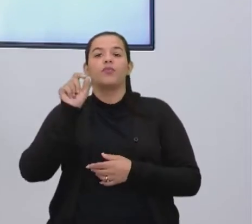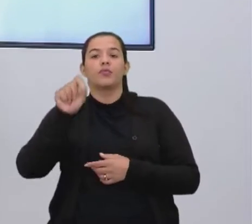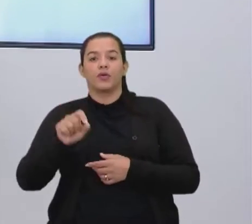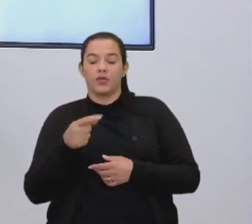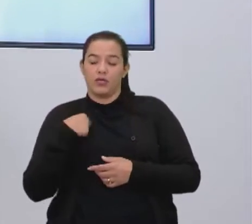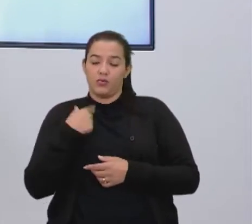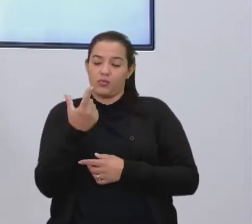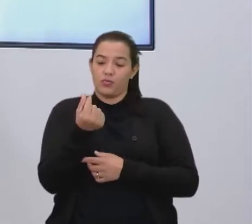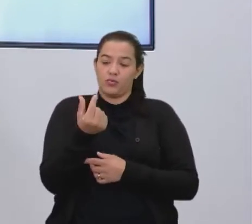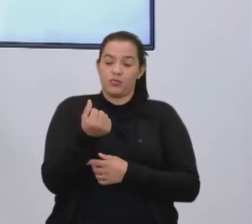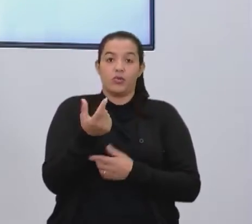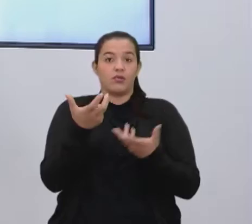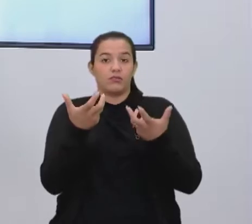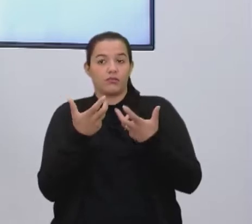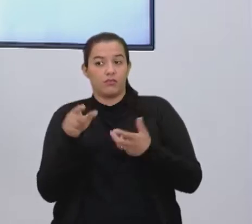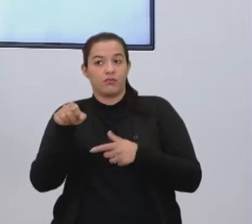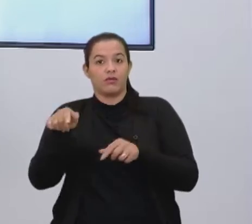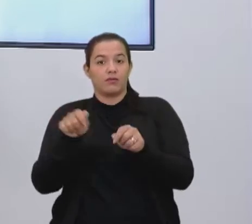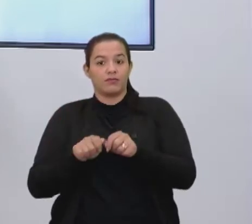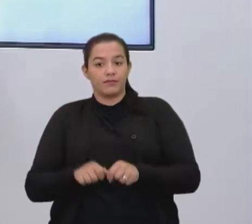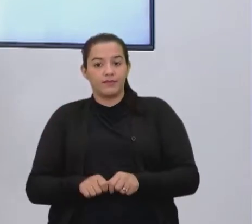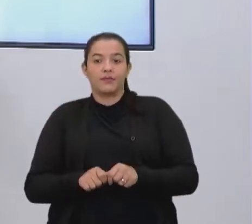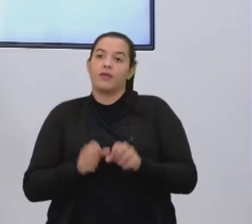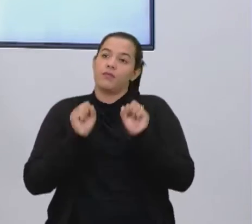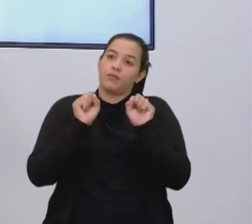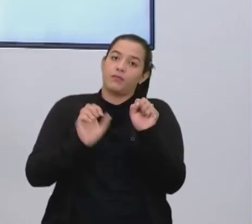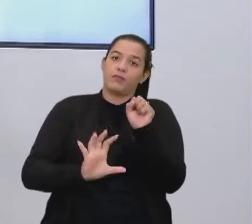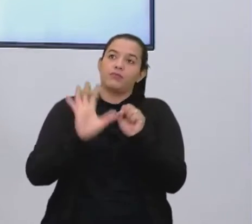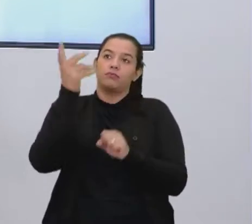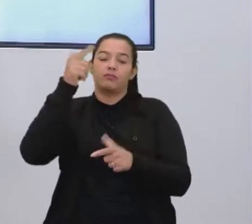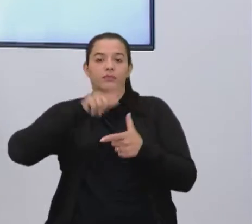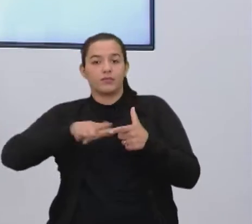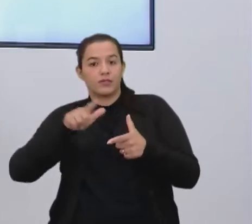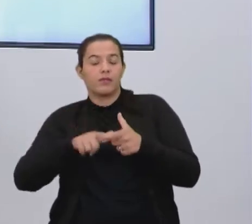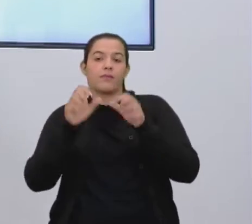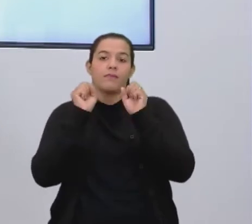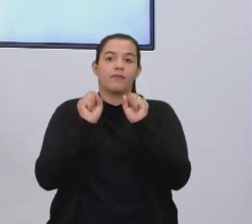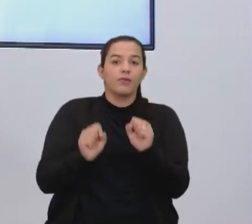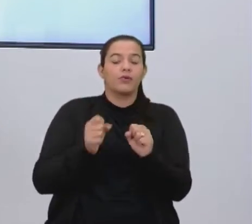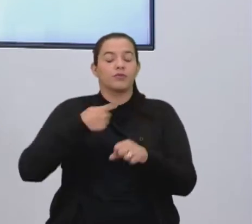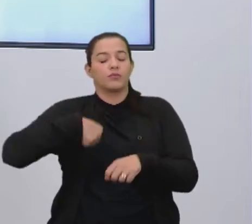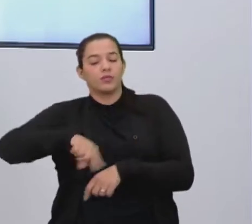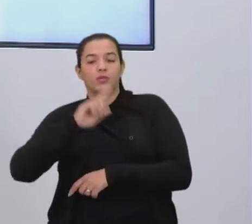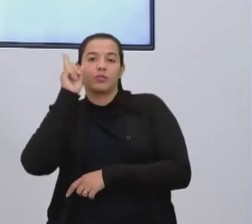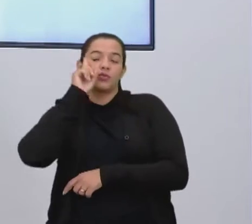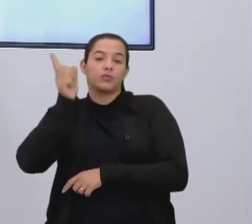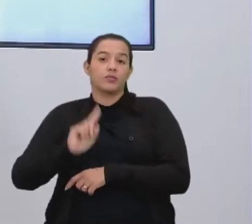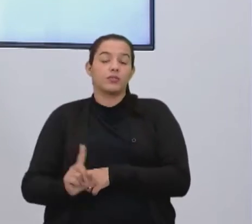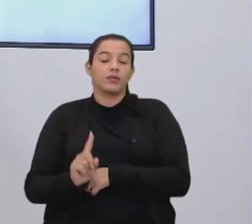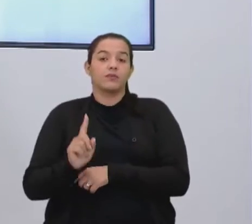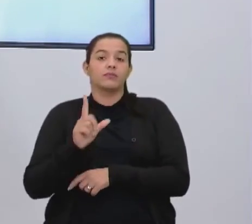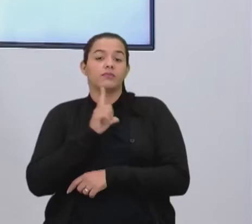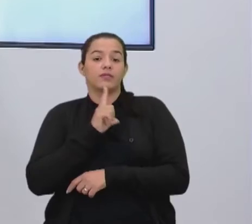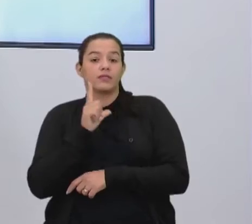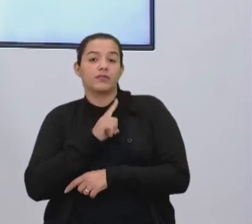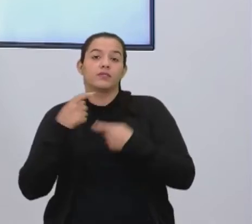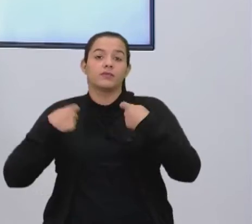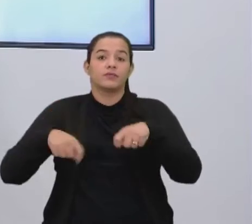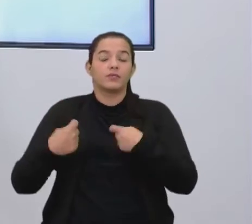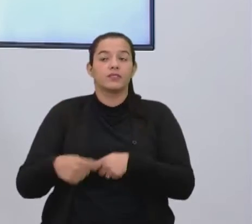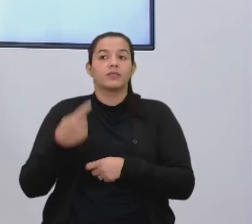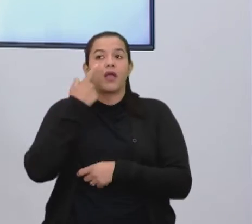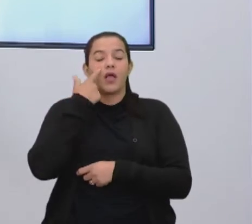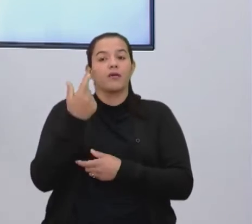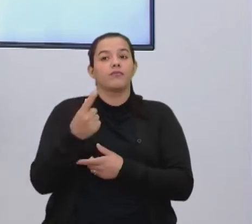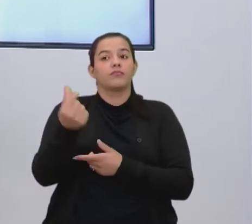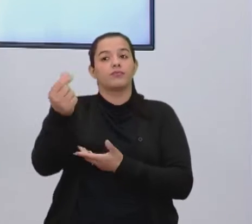lucro, eu quero isso funcionando. Ah, mas pode ter esse problema. Pode, mas a gente não sabe se vai ter. Mas eu preciso disso rodando, eu preciso de retorno